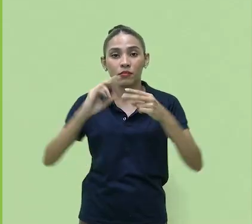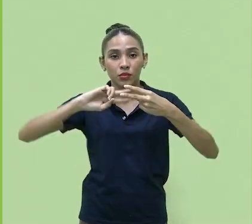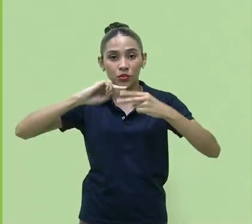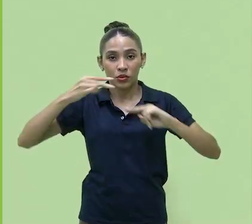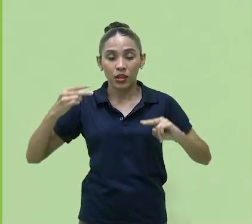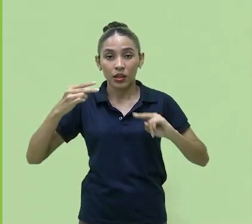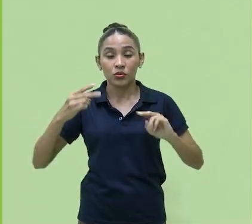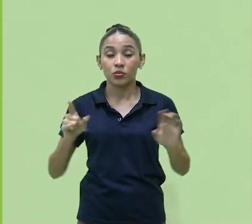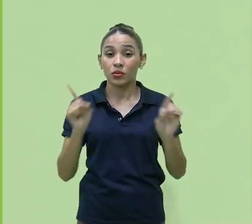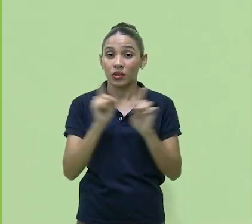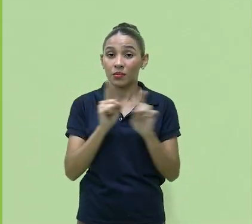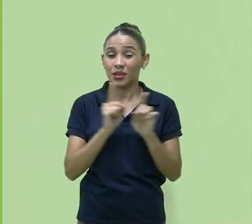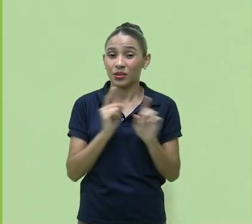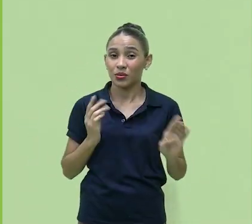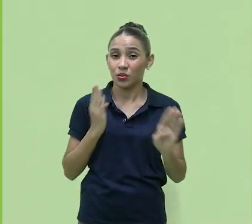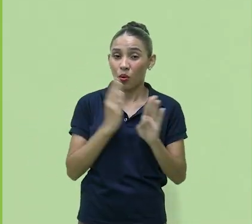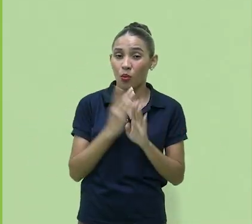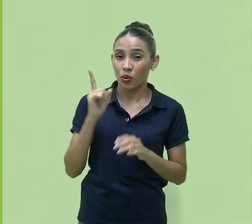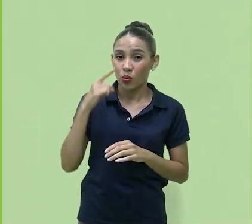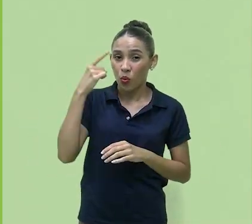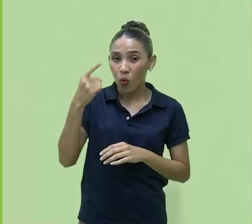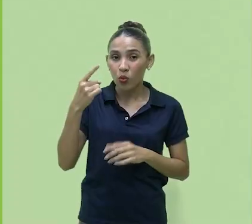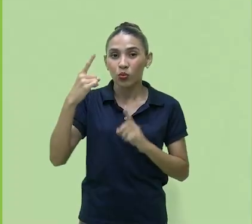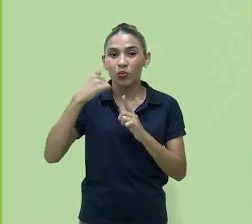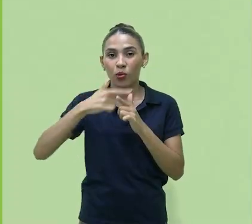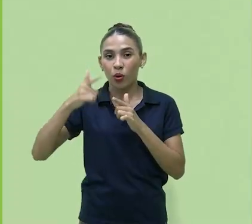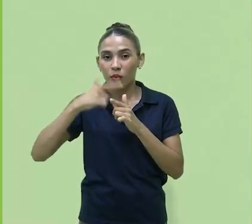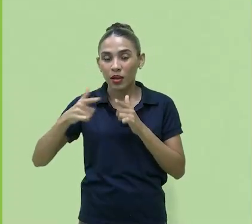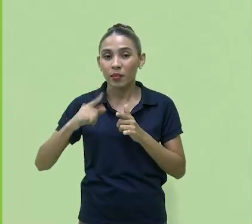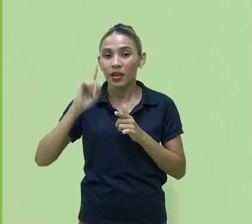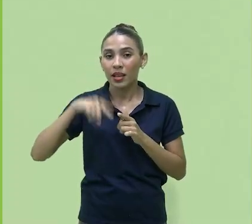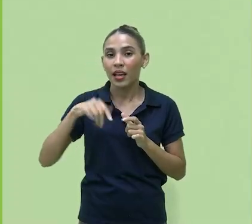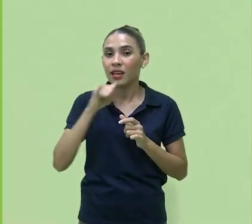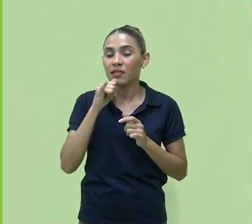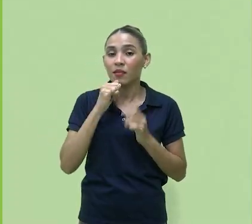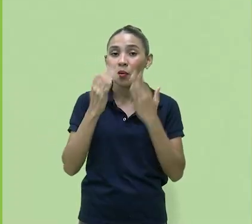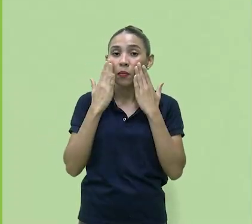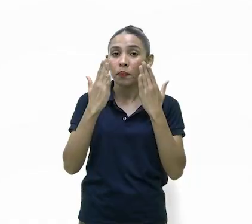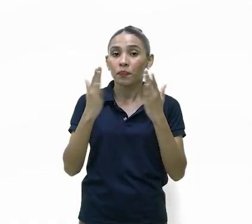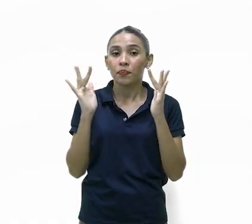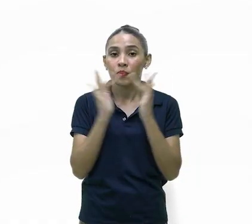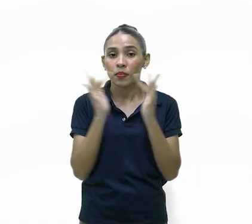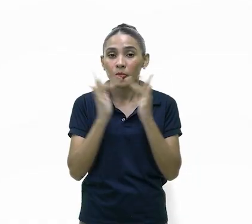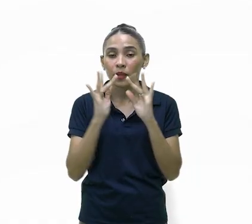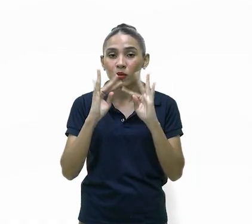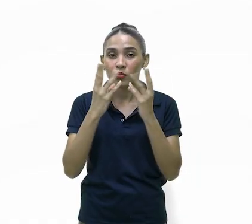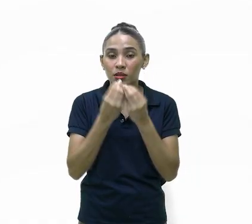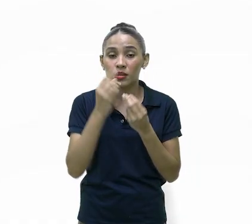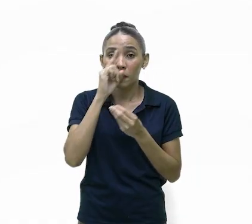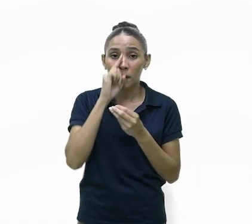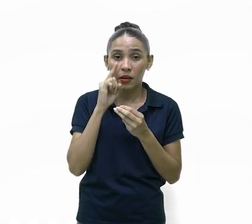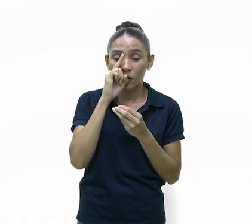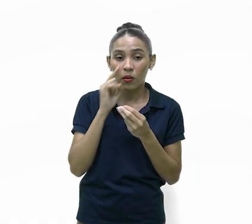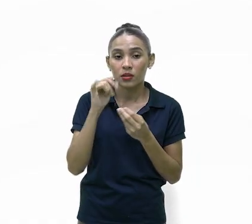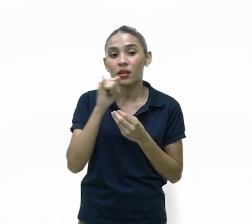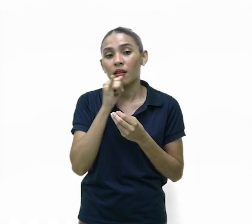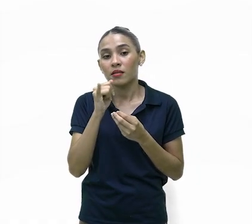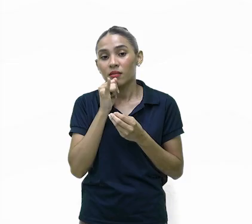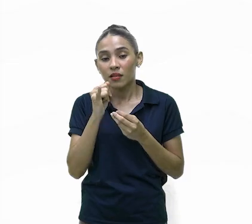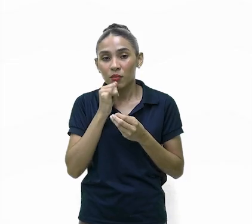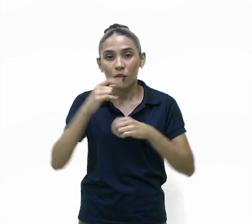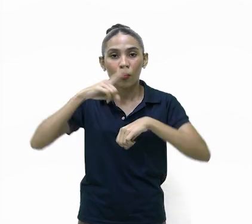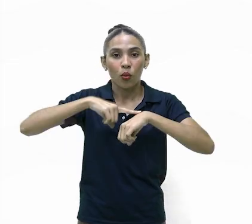faz estudo, também se descobre um outro fator de risco, que é a exposição a substâncias tóxicas, por exemplo,